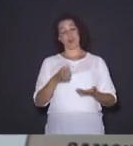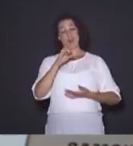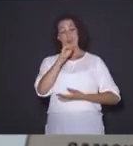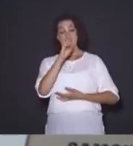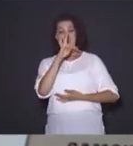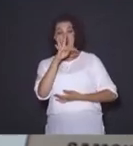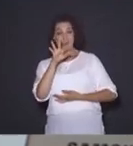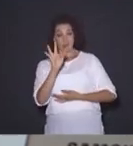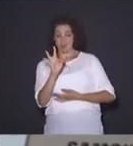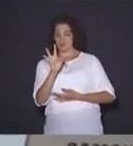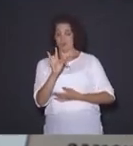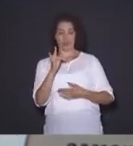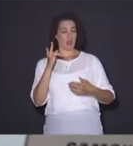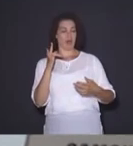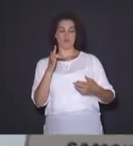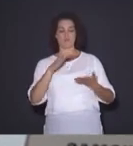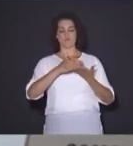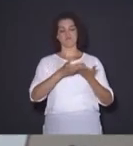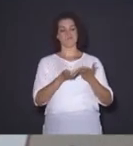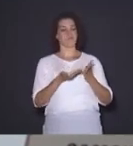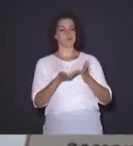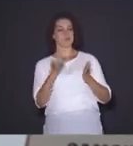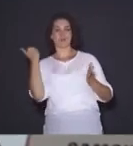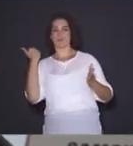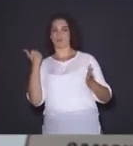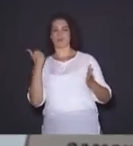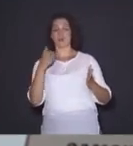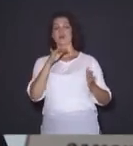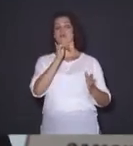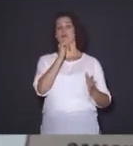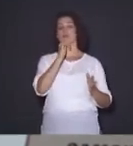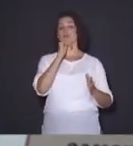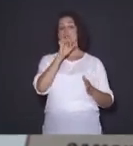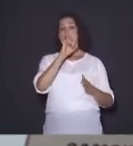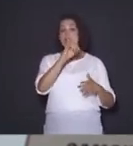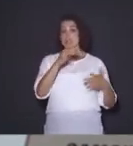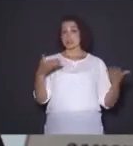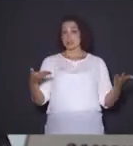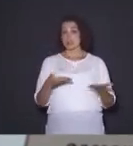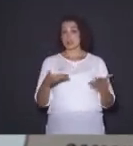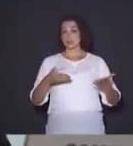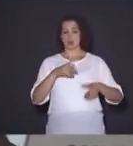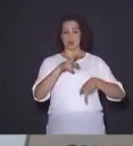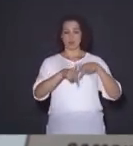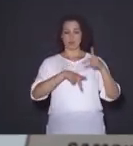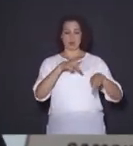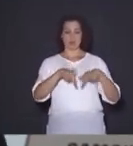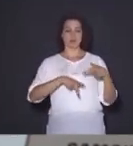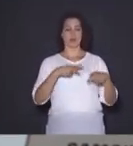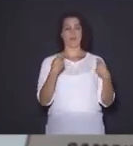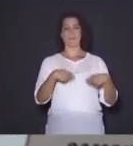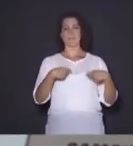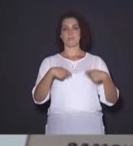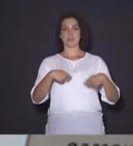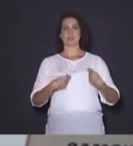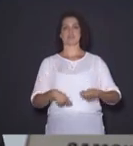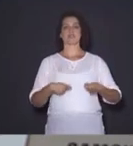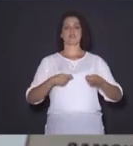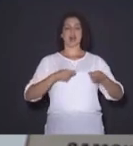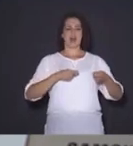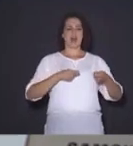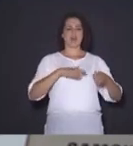essa questão do enem então hoje se você defender nem com uma população tem ser dizimada com uma população tem que ser escravizada